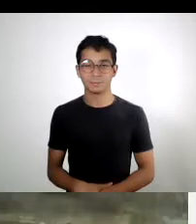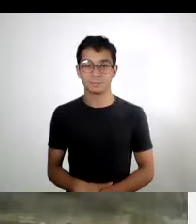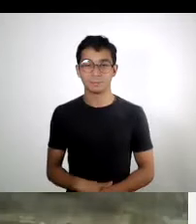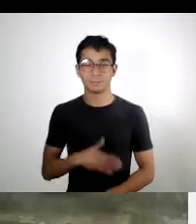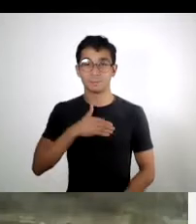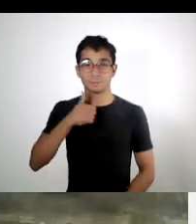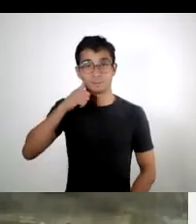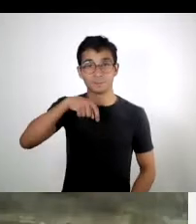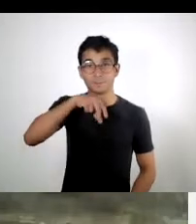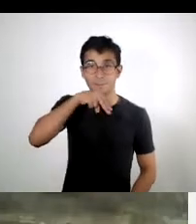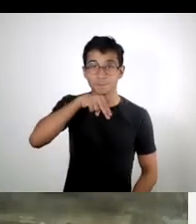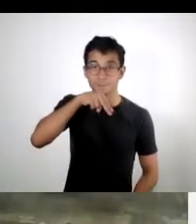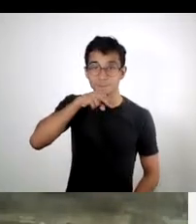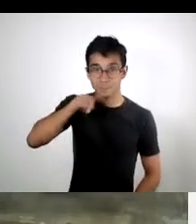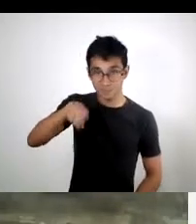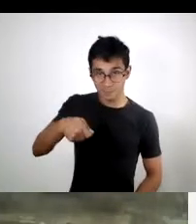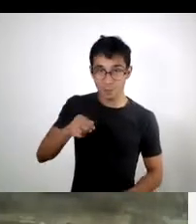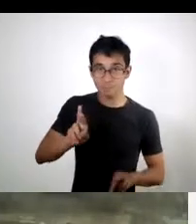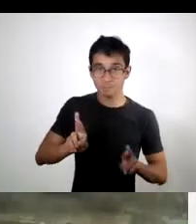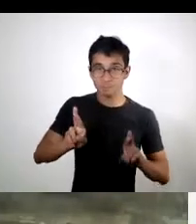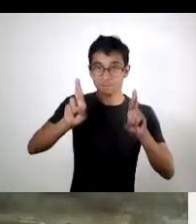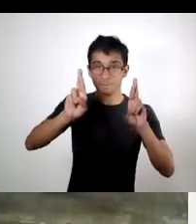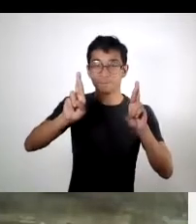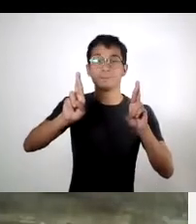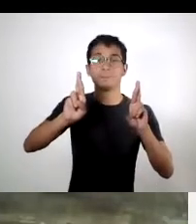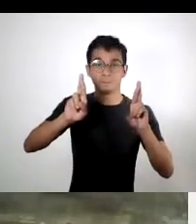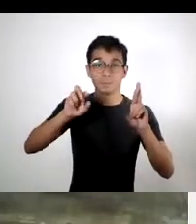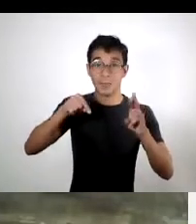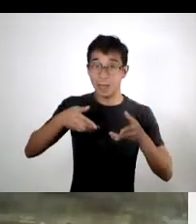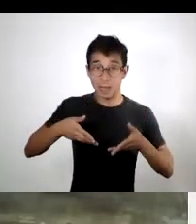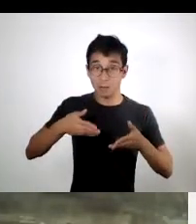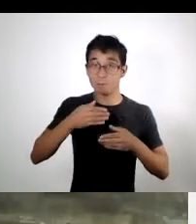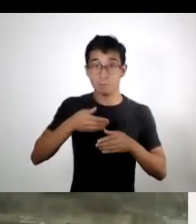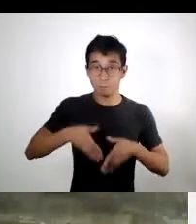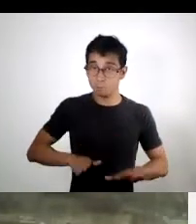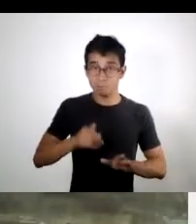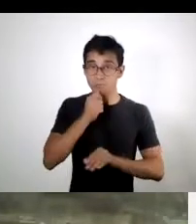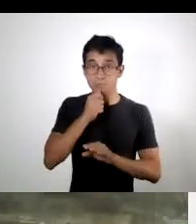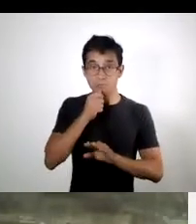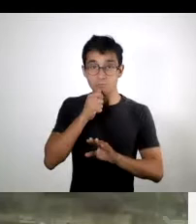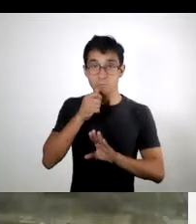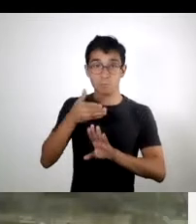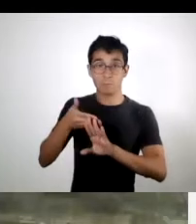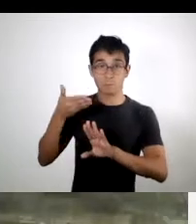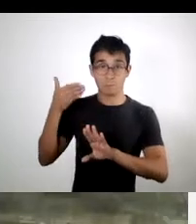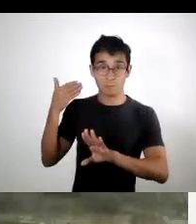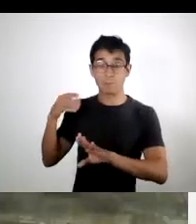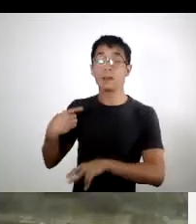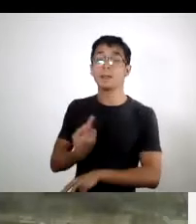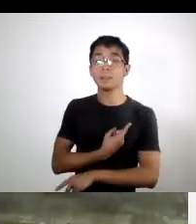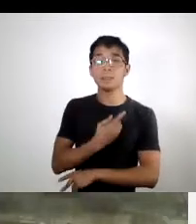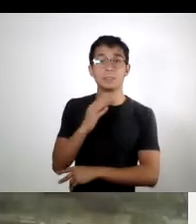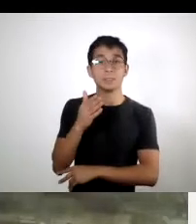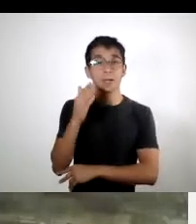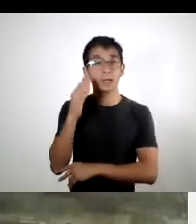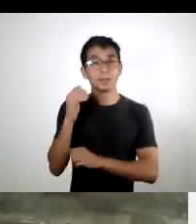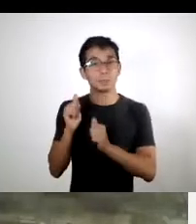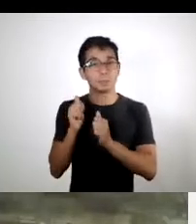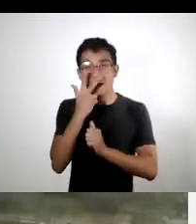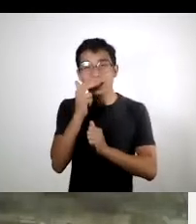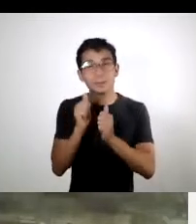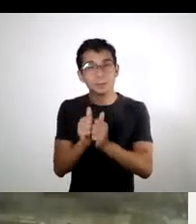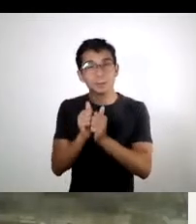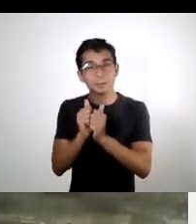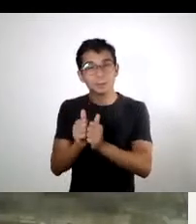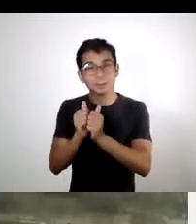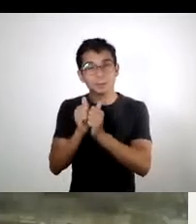Minha netinha Esperança nem tinha nascido e a gente parece que já andava com ela, lutando